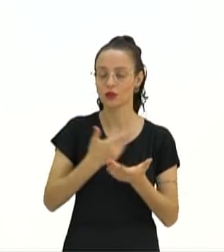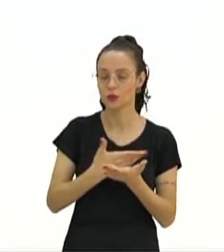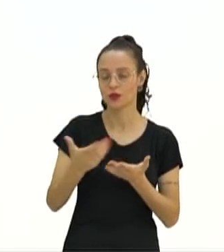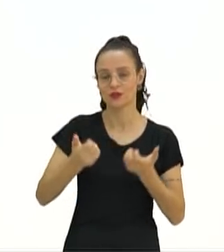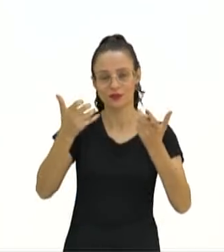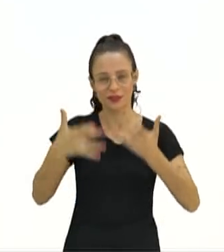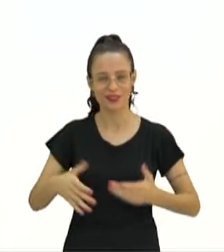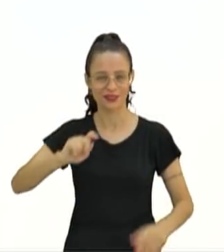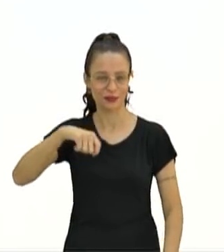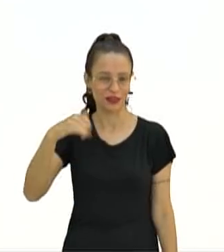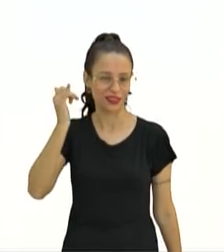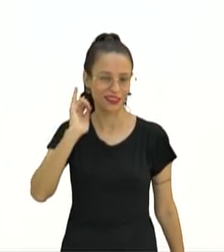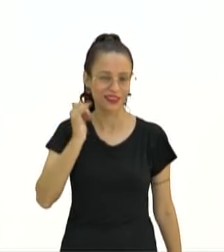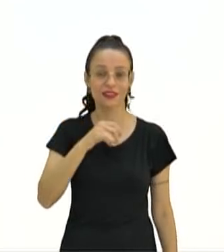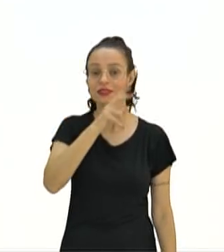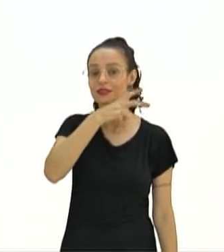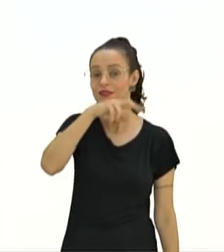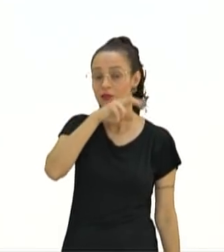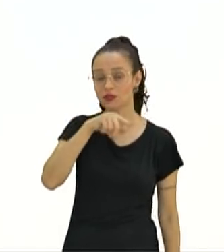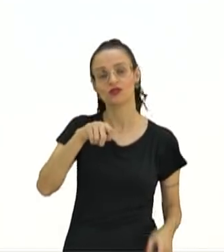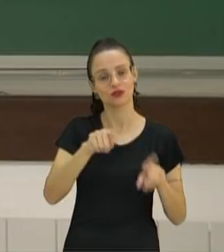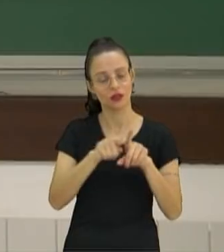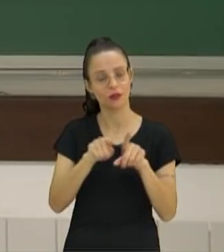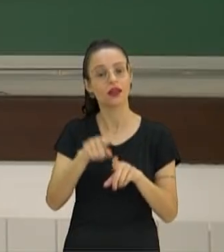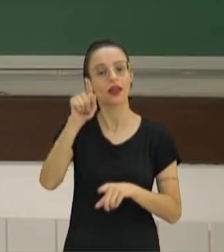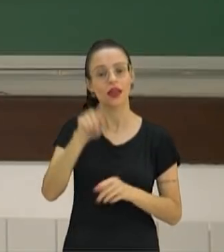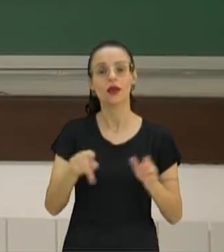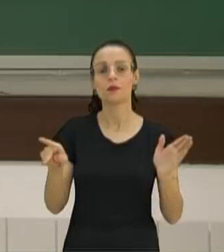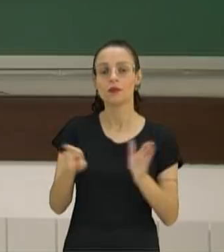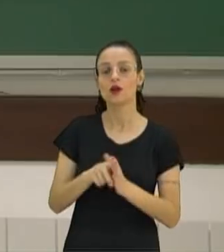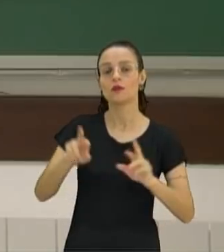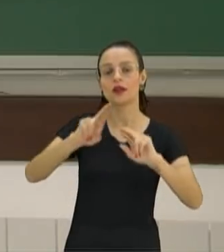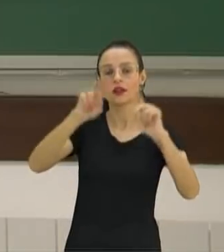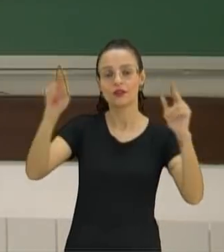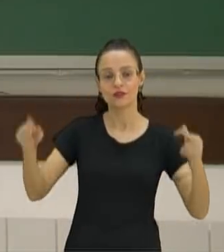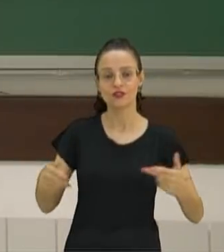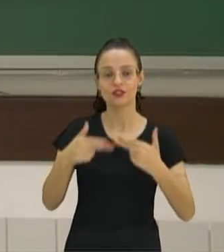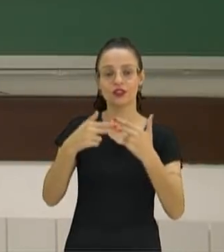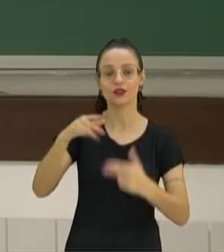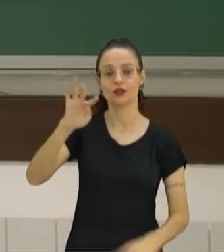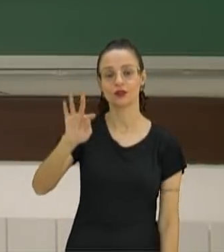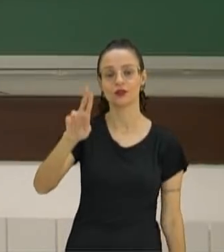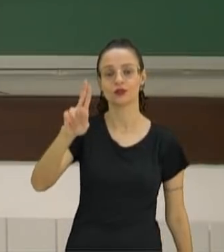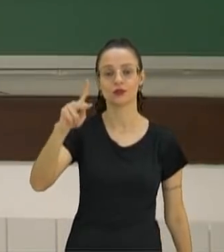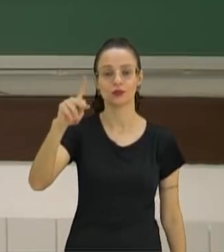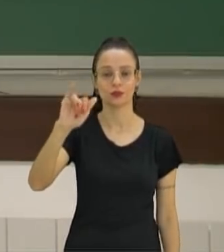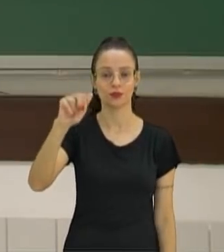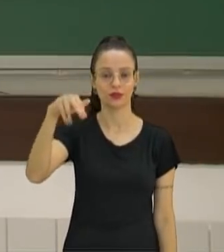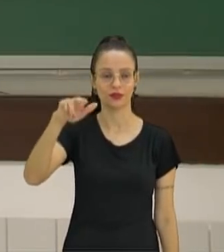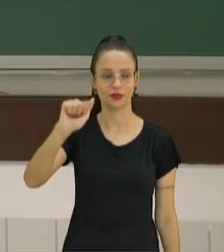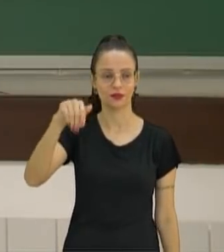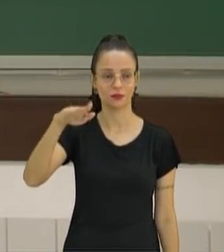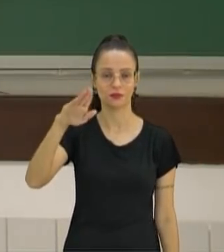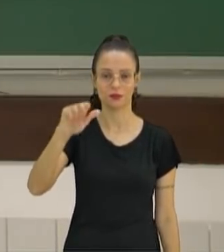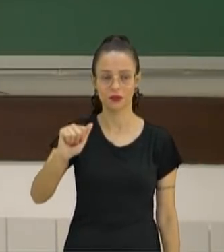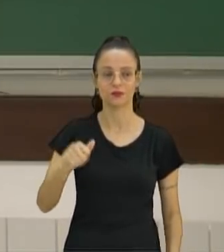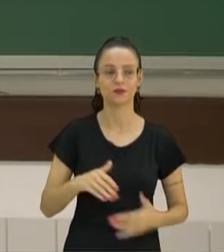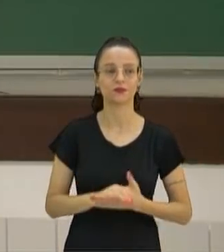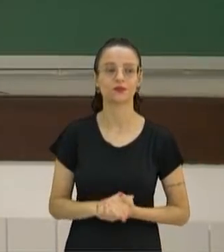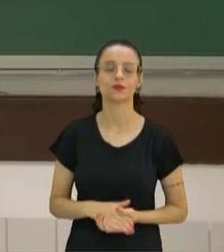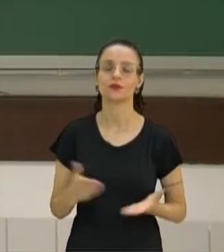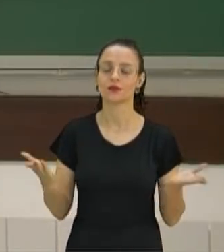da serpente que a gente viu também vem da etnia tupinambá. Beleza? Continuando a nossa